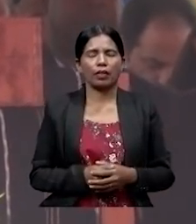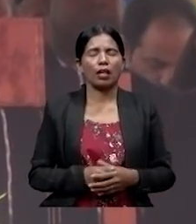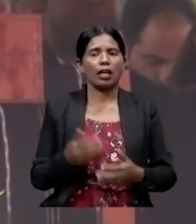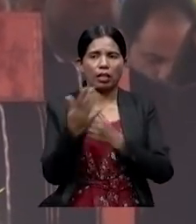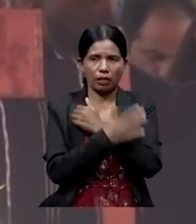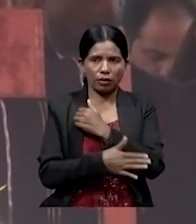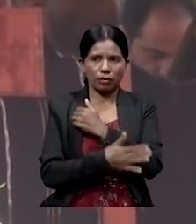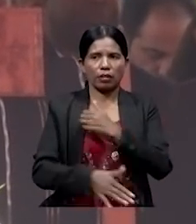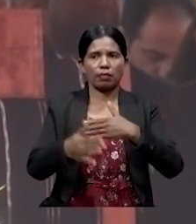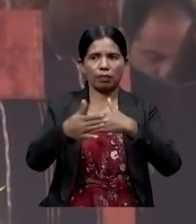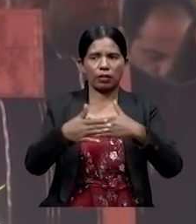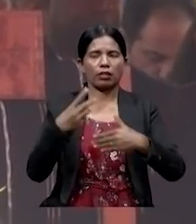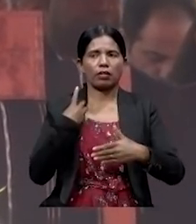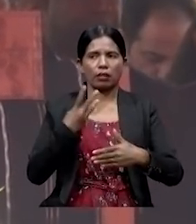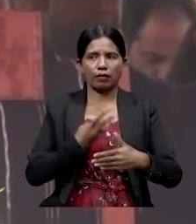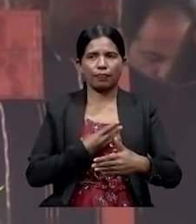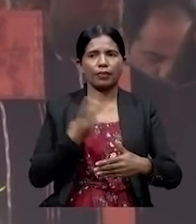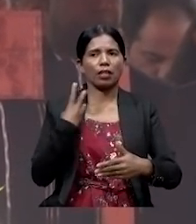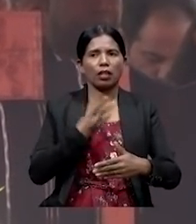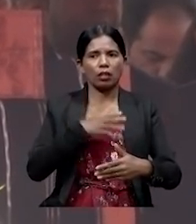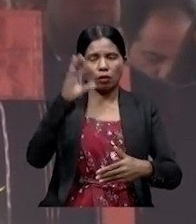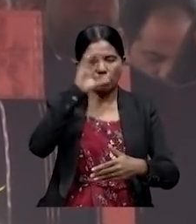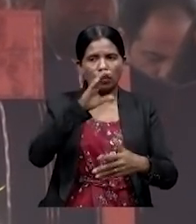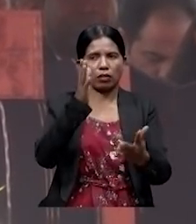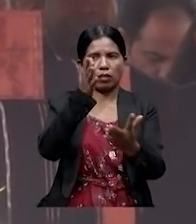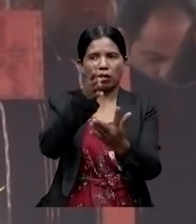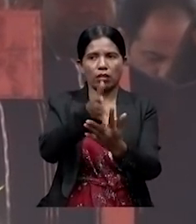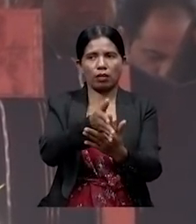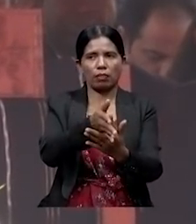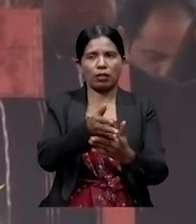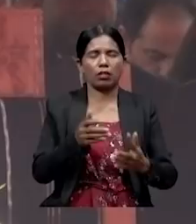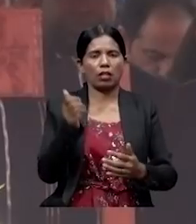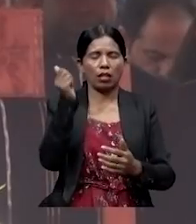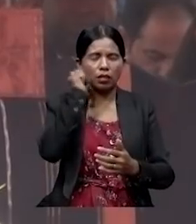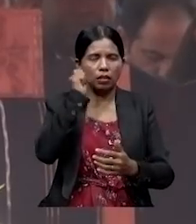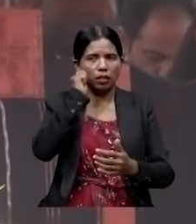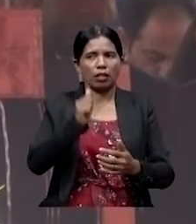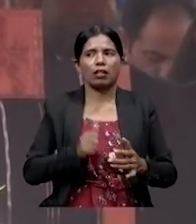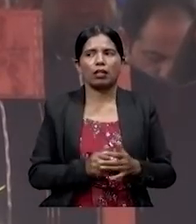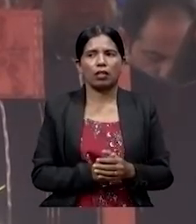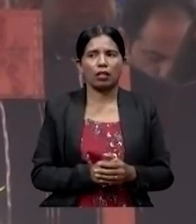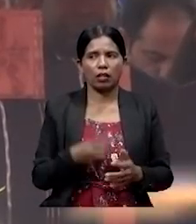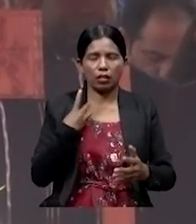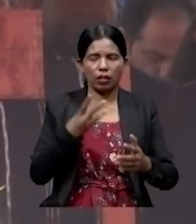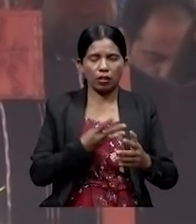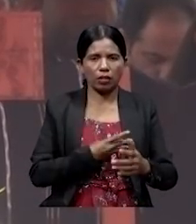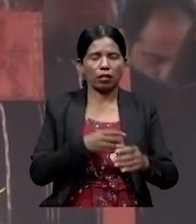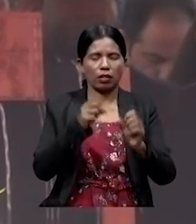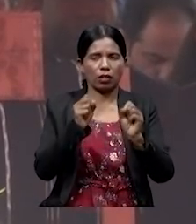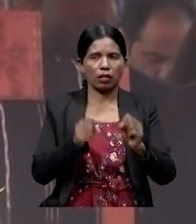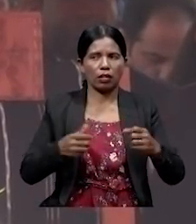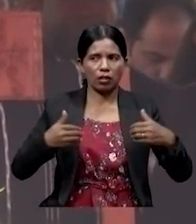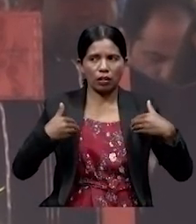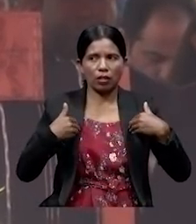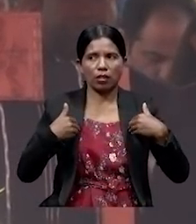Rai ASEAN Sida. E te busca tu Tama e ASEAN, enquanto la Tama e Tameti, relação